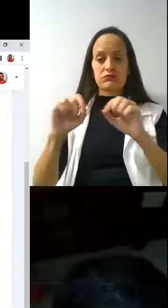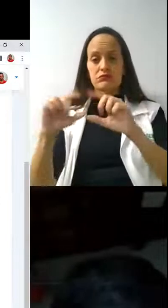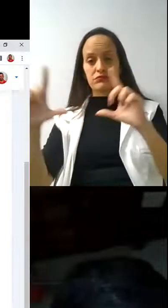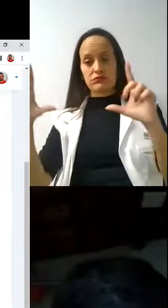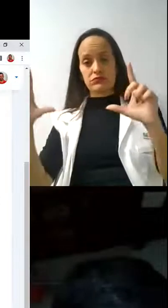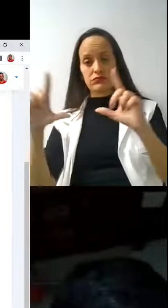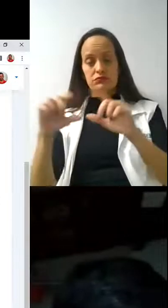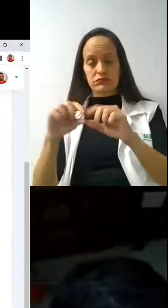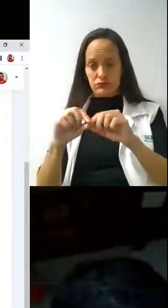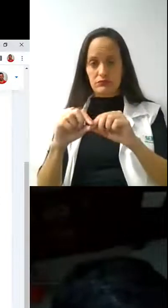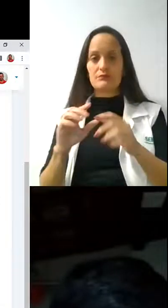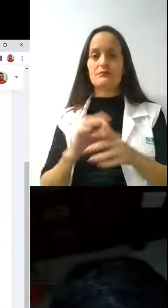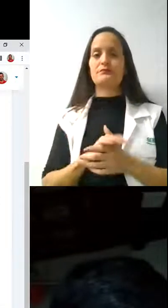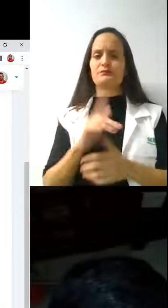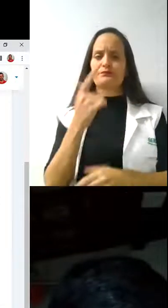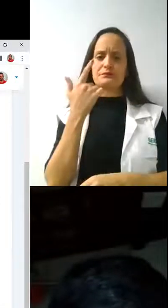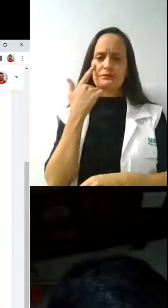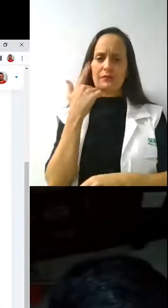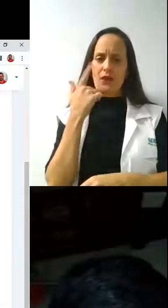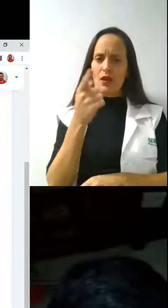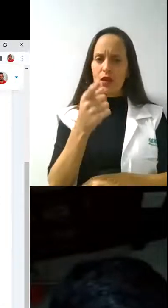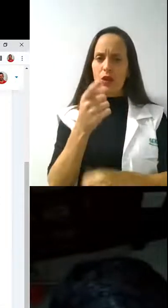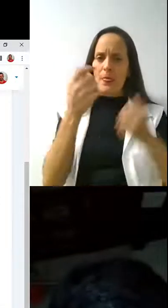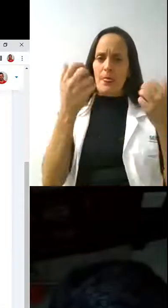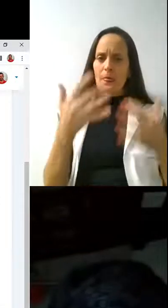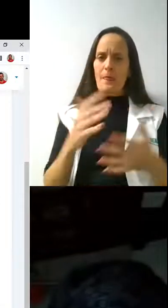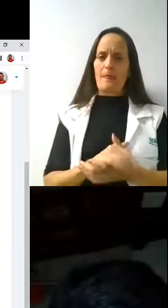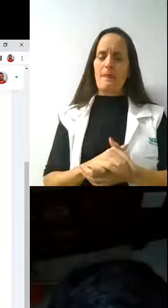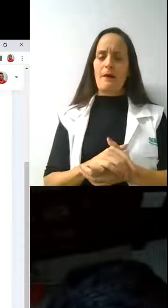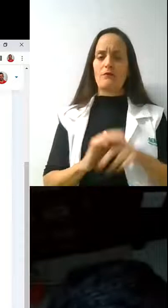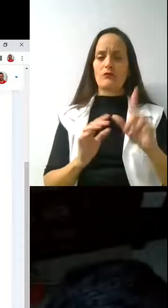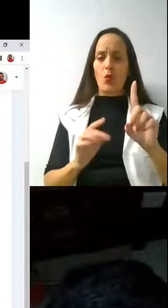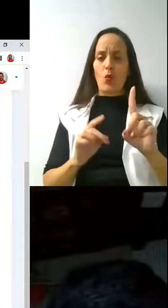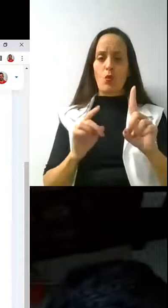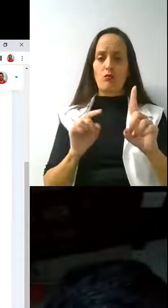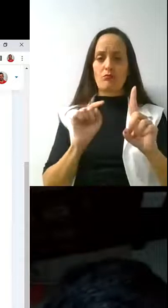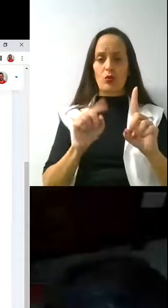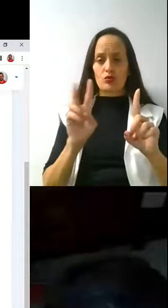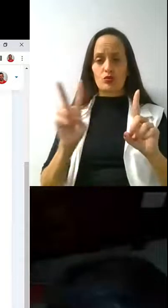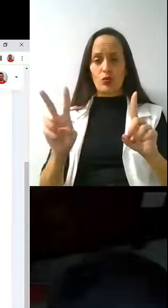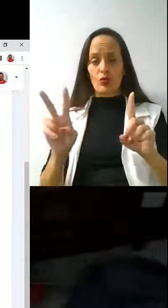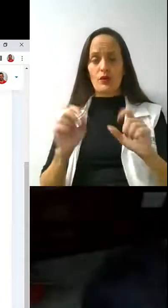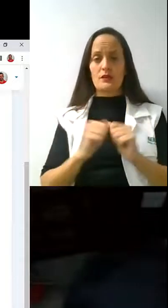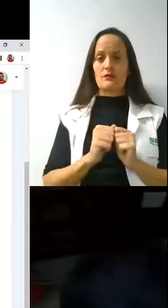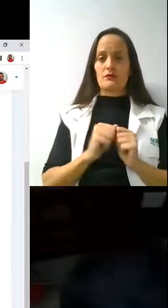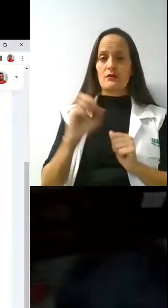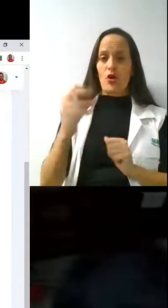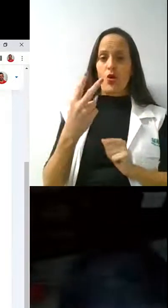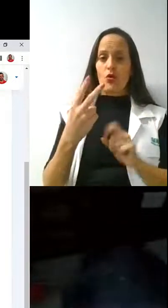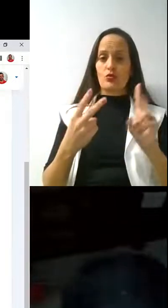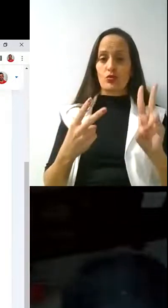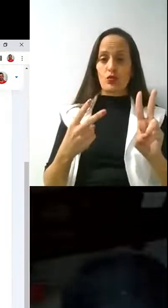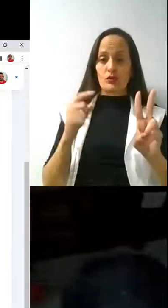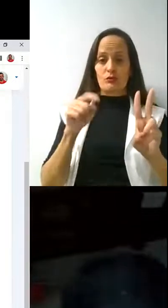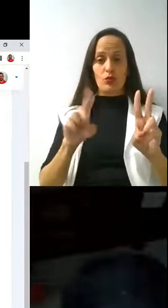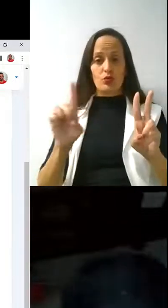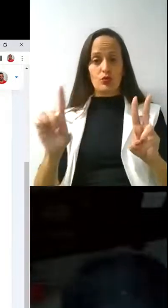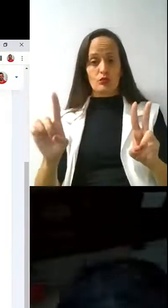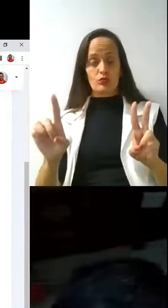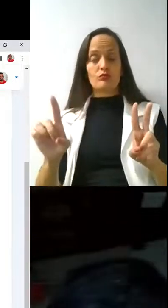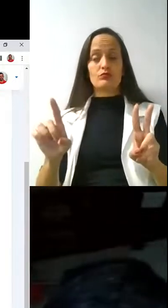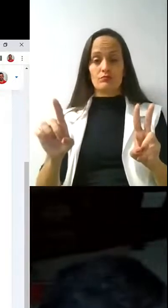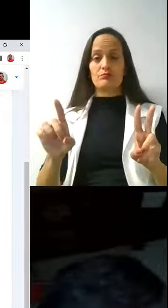uma escala de 1 para 1, de 1 para 2, né? Ou 2 para 1, né? Então, isso aqui vai mostrar essa questão, né? De